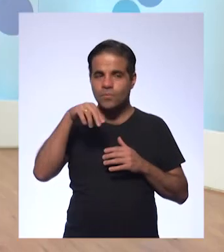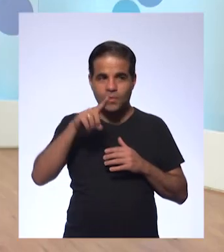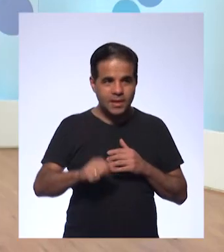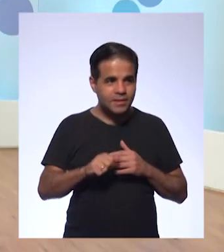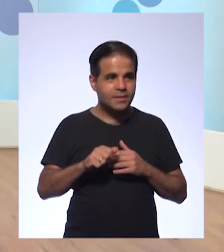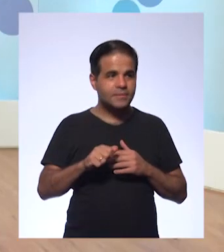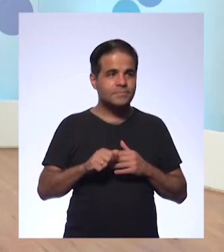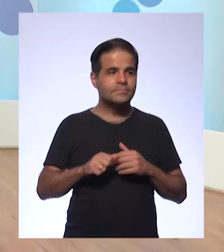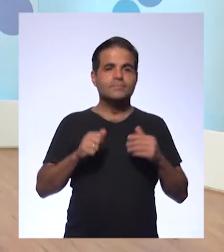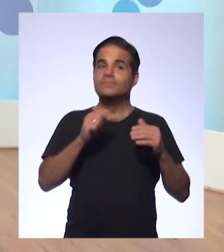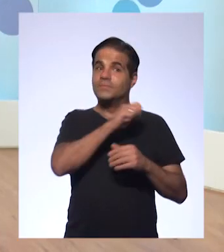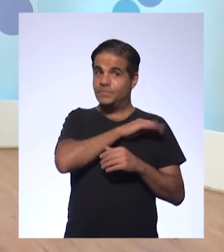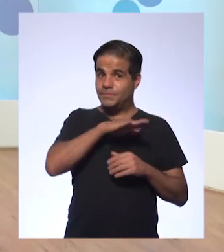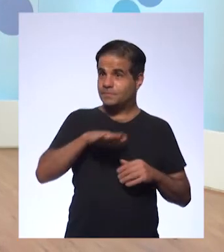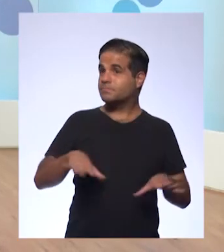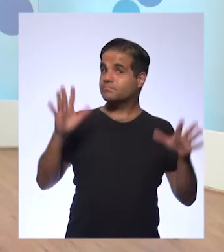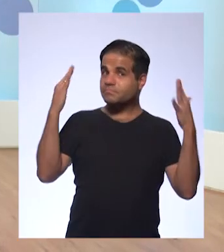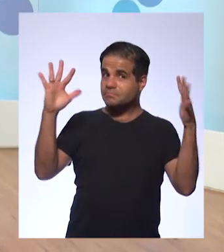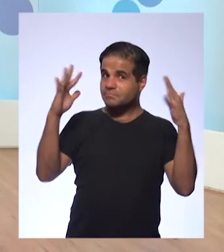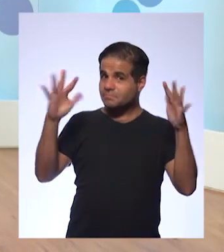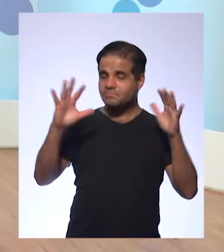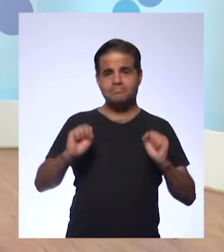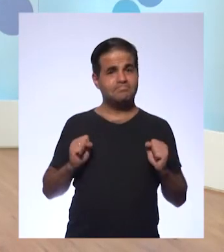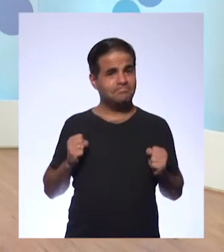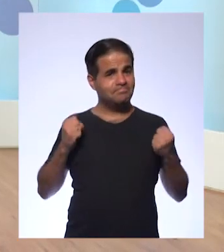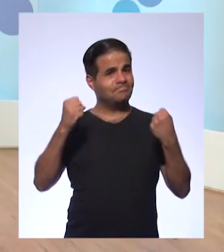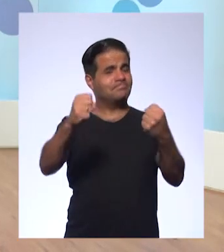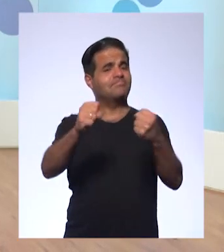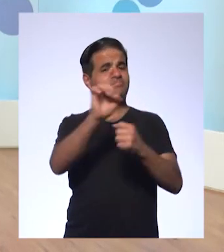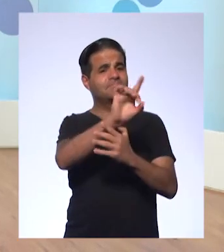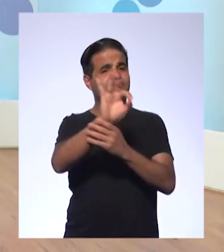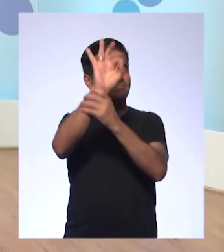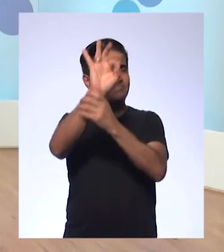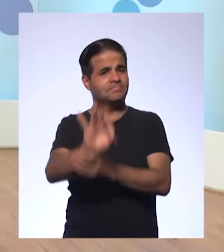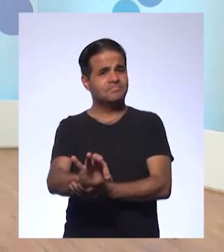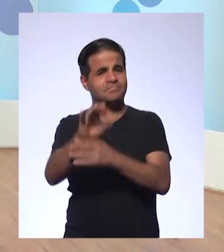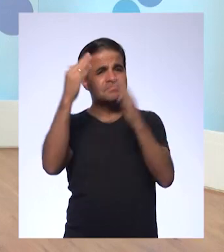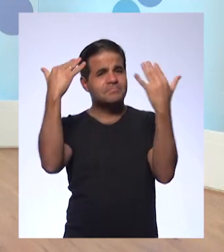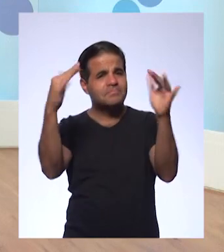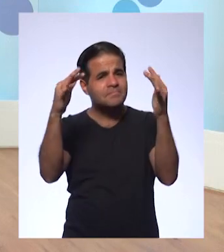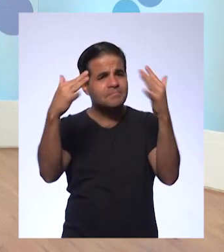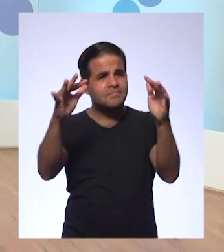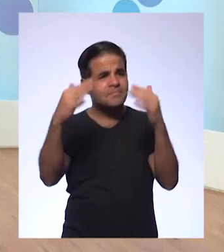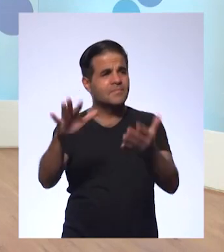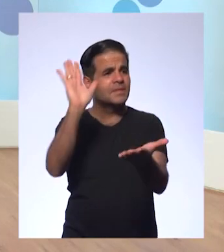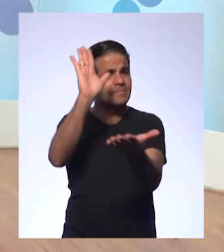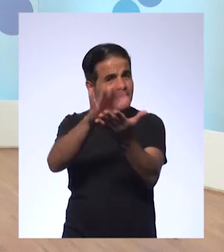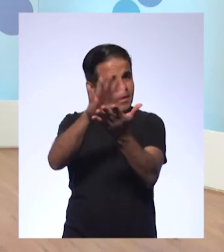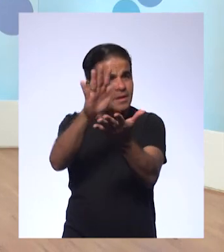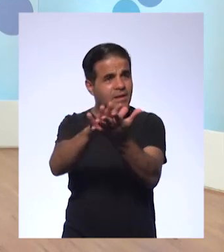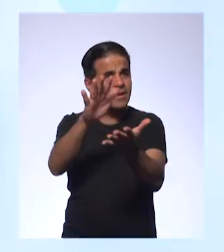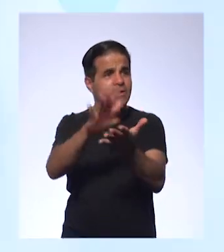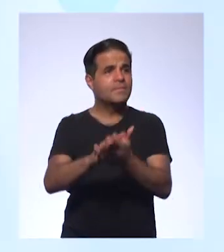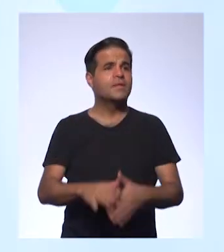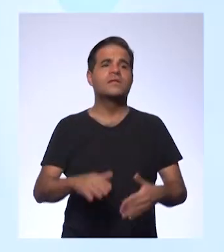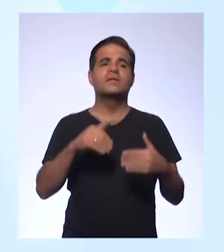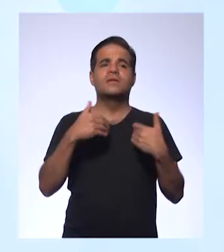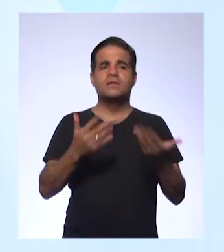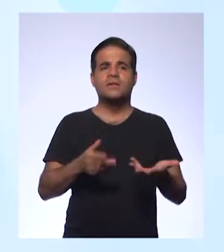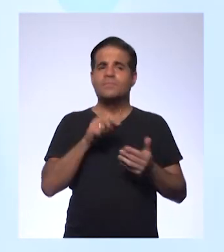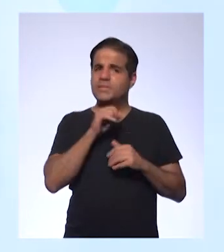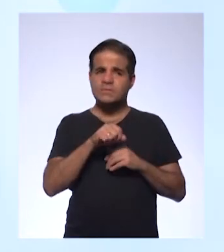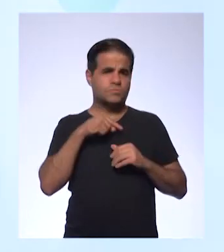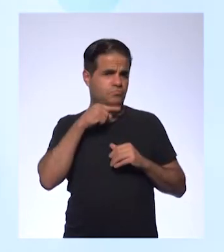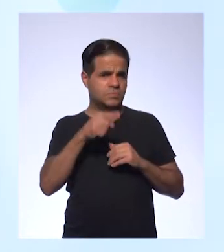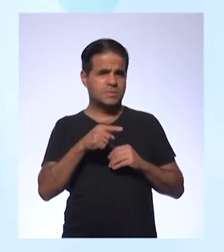Imagina, certeza. então a Super gente. aluna, né? Super golaço mesmo, 100%. É algo para se comemorar de verdade. Até se não fosse,